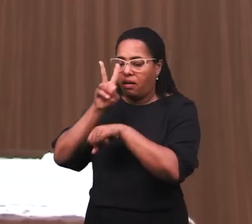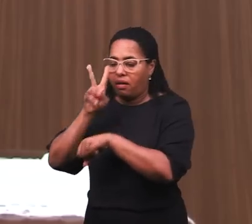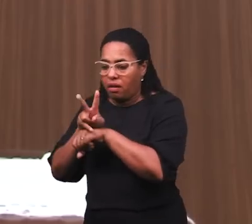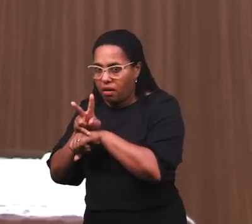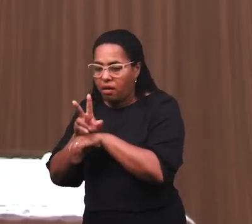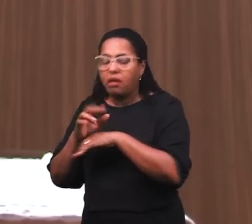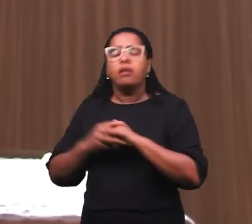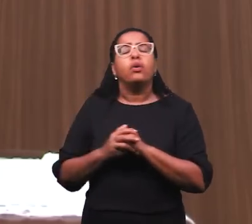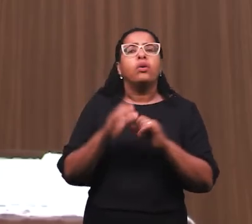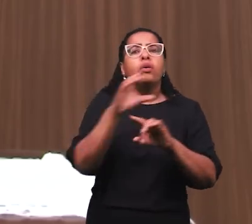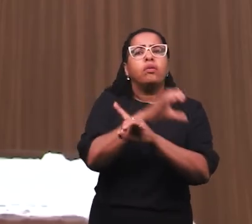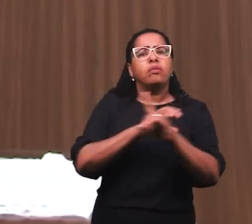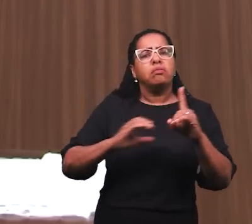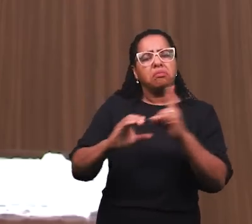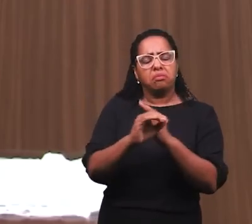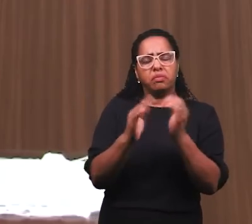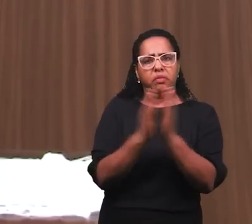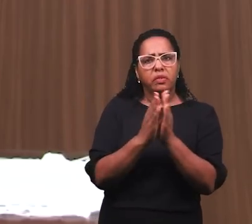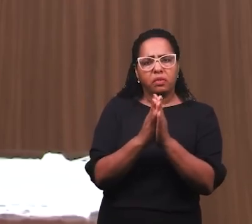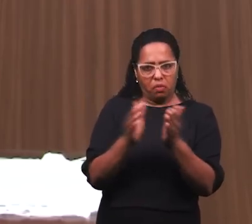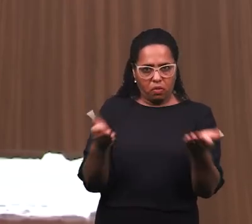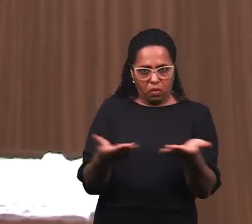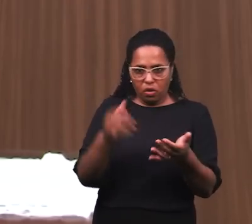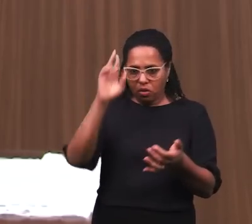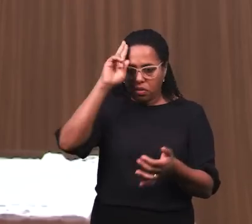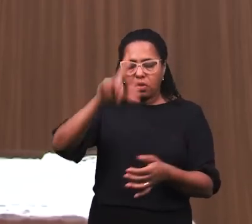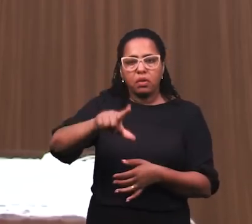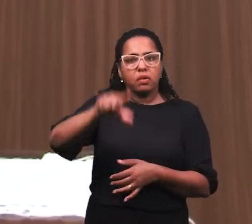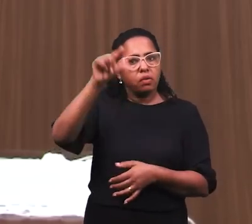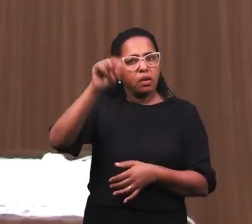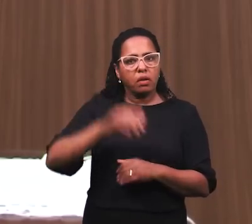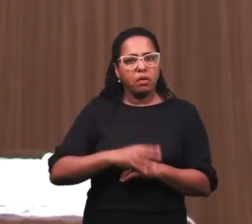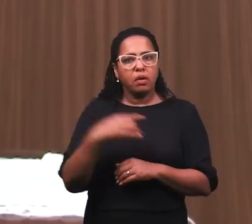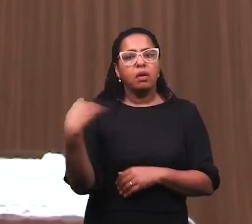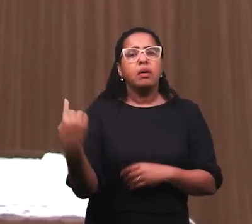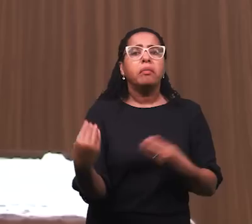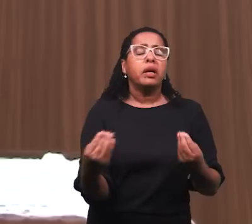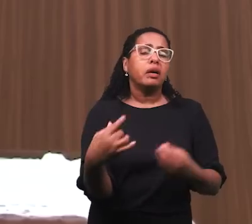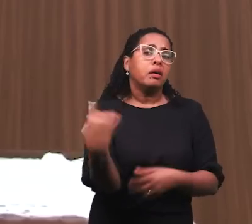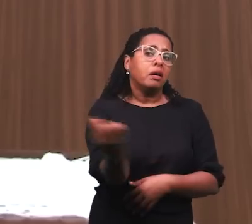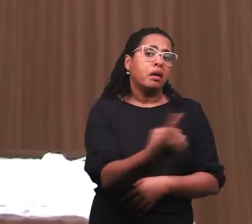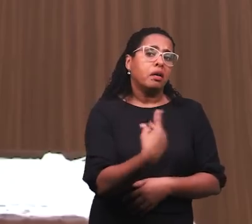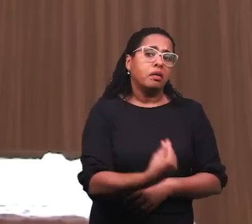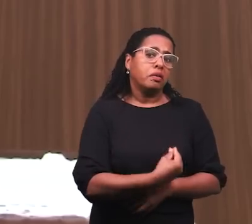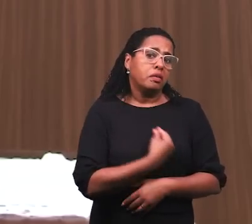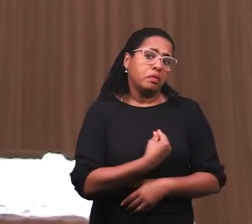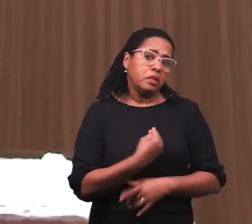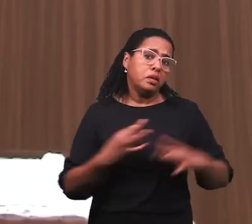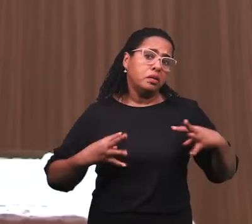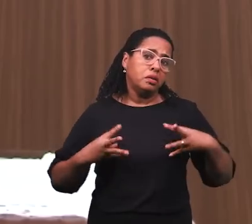em que o Senhor separou este dia para colocarmos as nossas vidas e as nossas necessidades diante